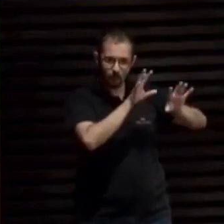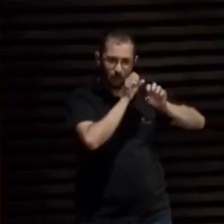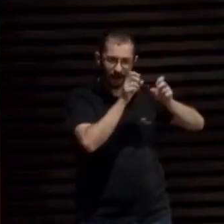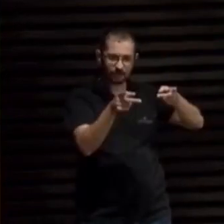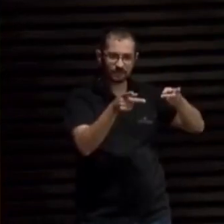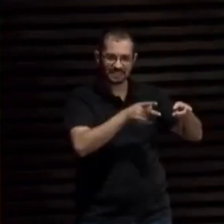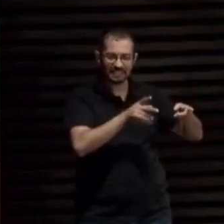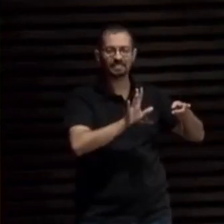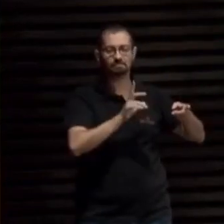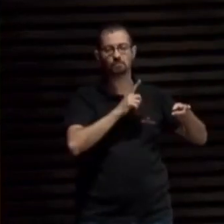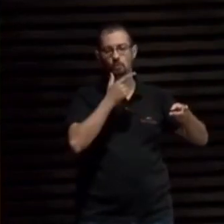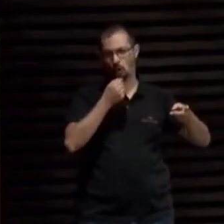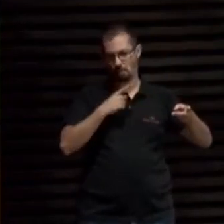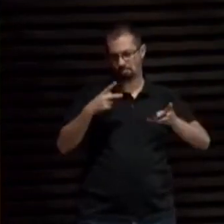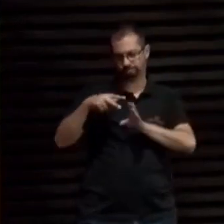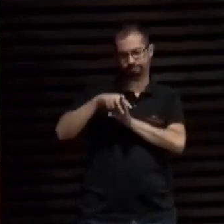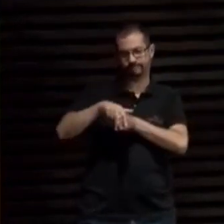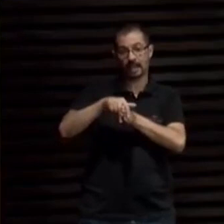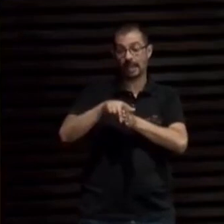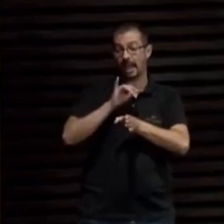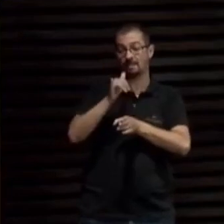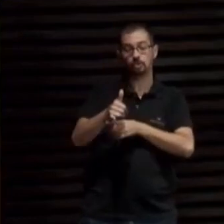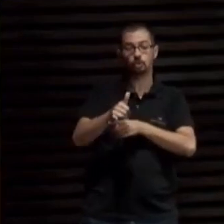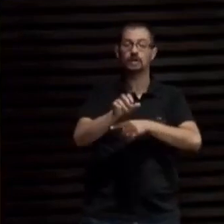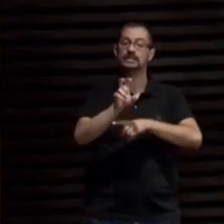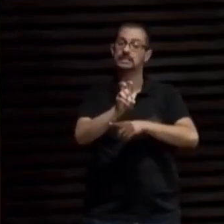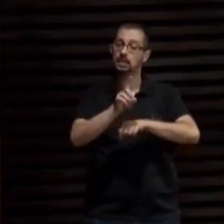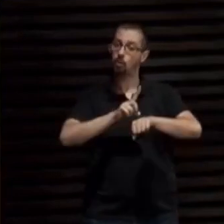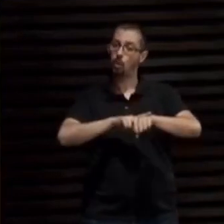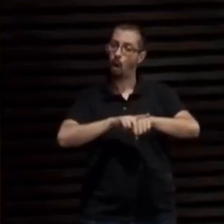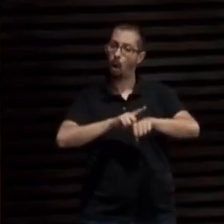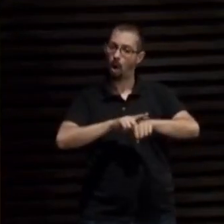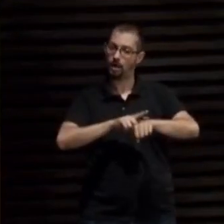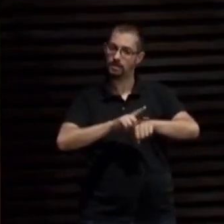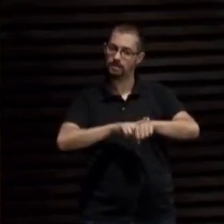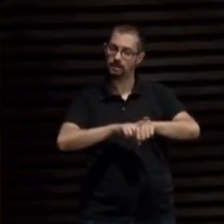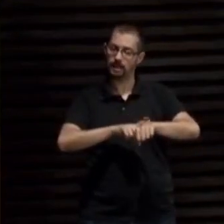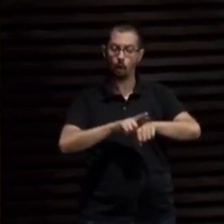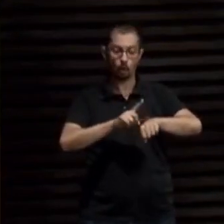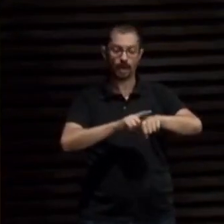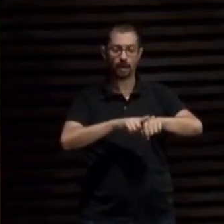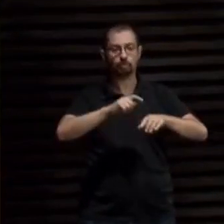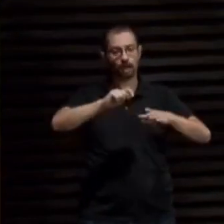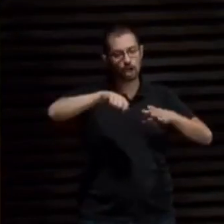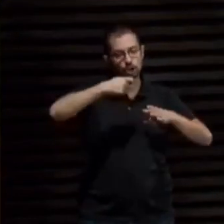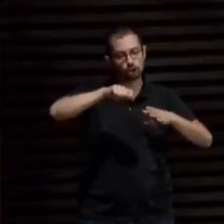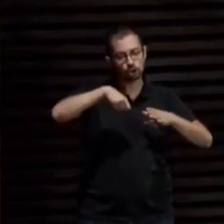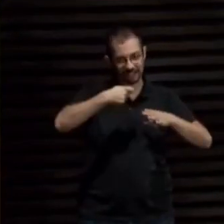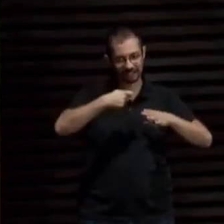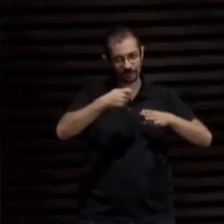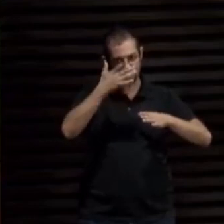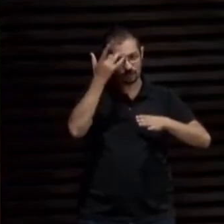avisou que às 5 horas era a hora da janta.